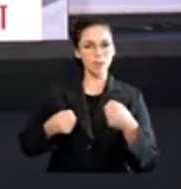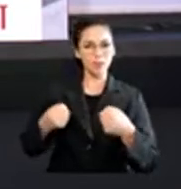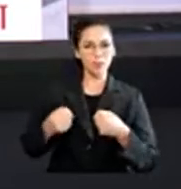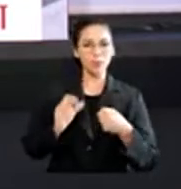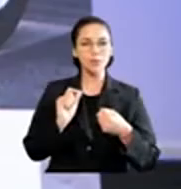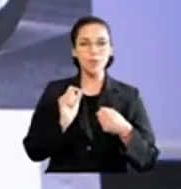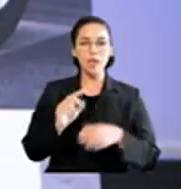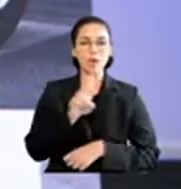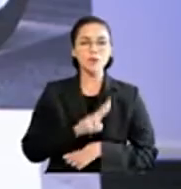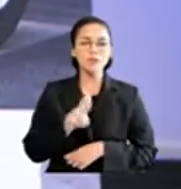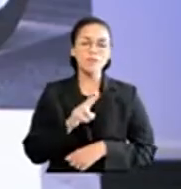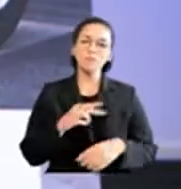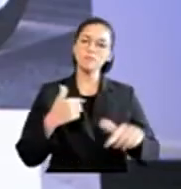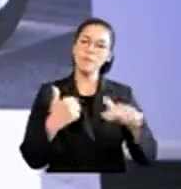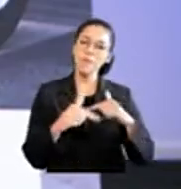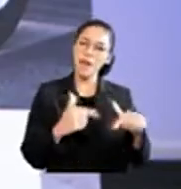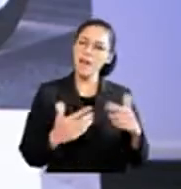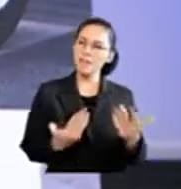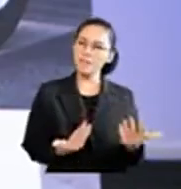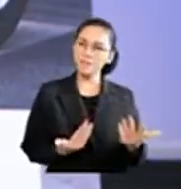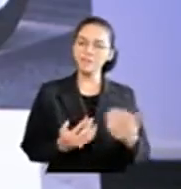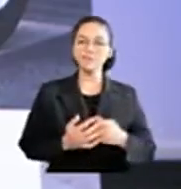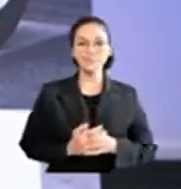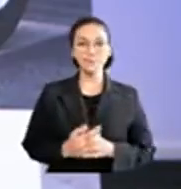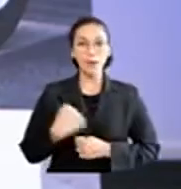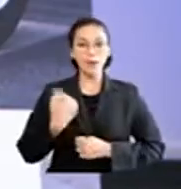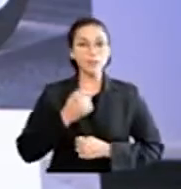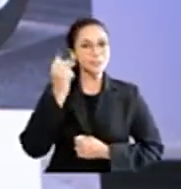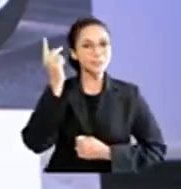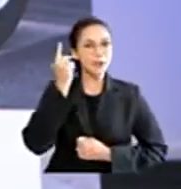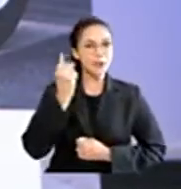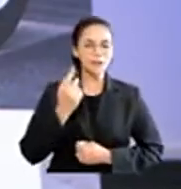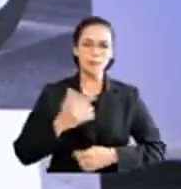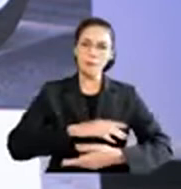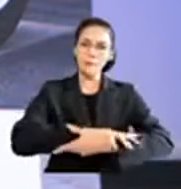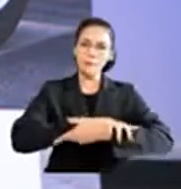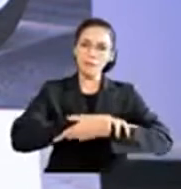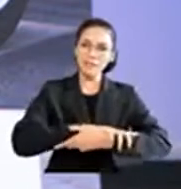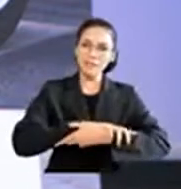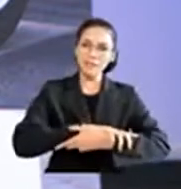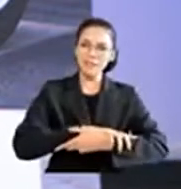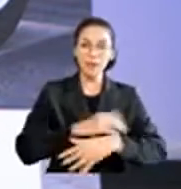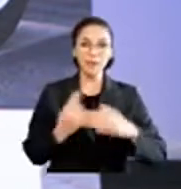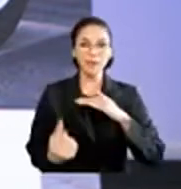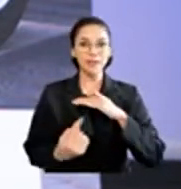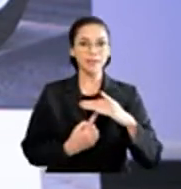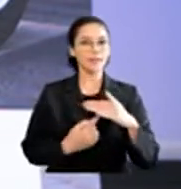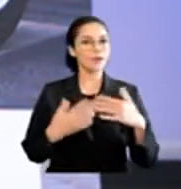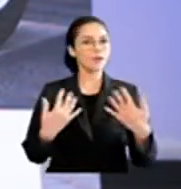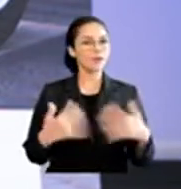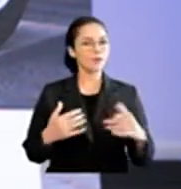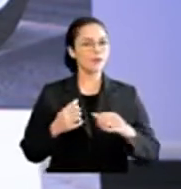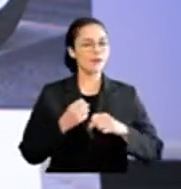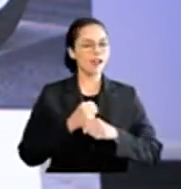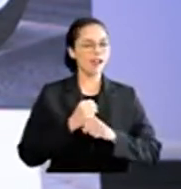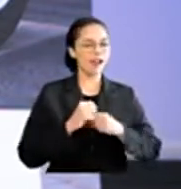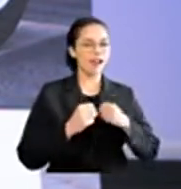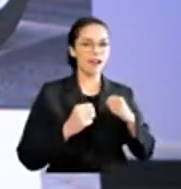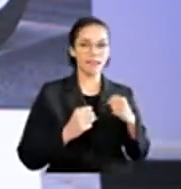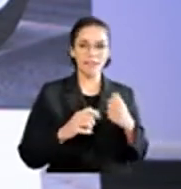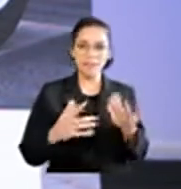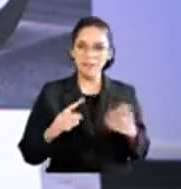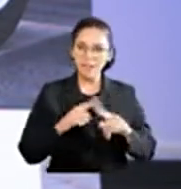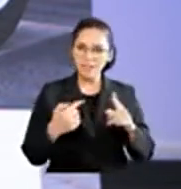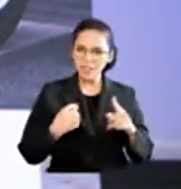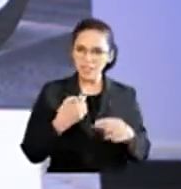trabalho. E a nossa história de parceria com esses clientes é de longa data, mas quem vai falar sobre isso não sou eu, é o